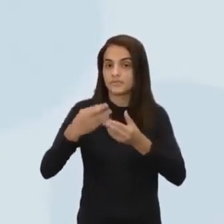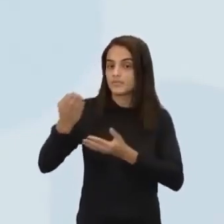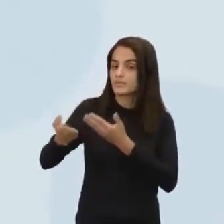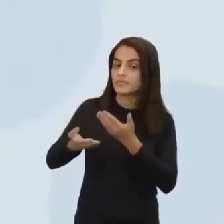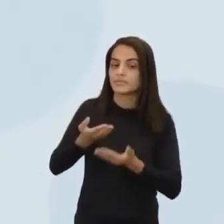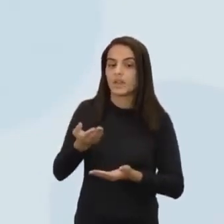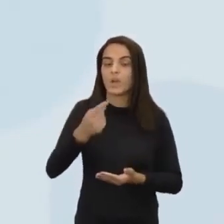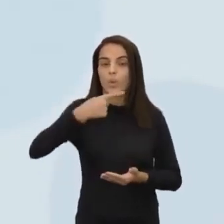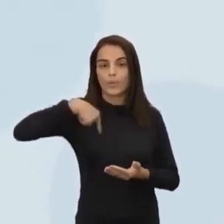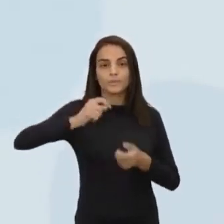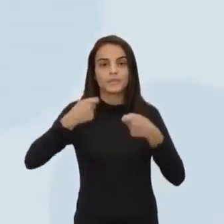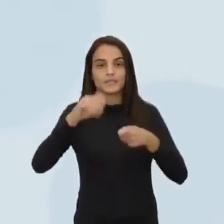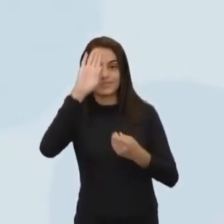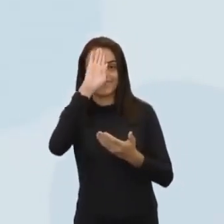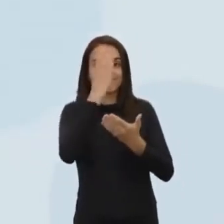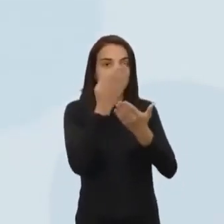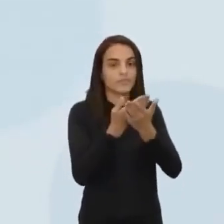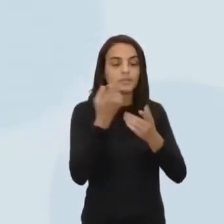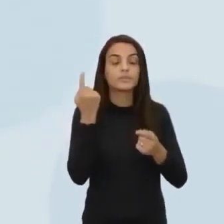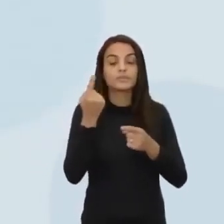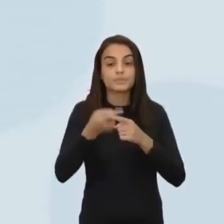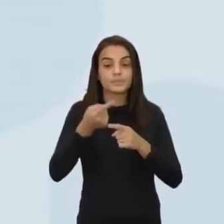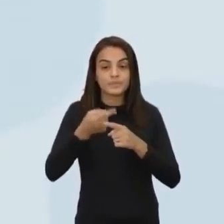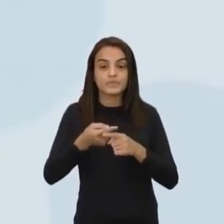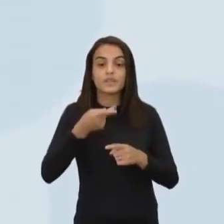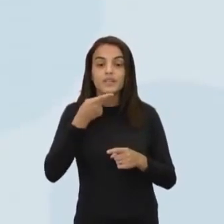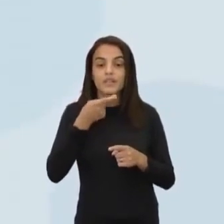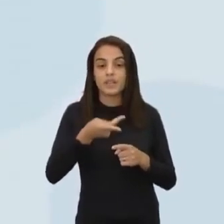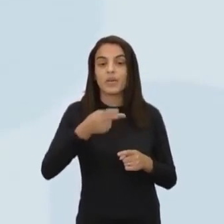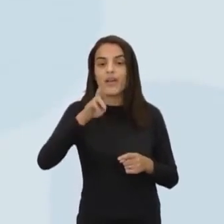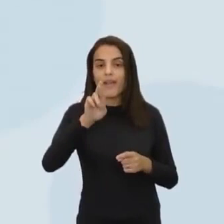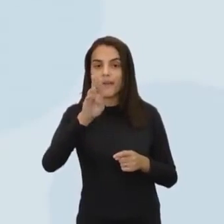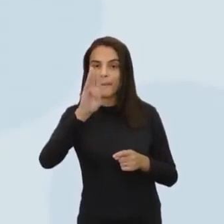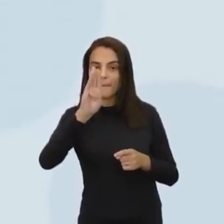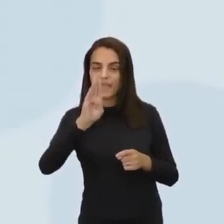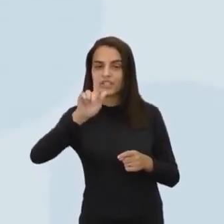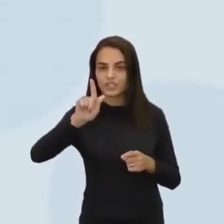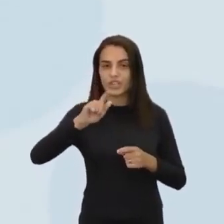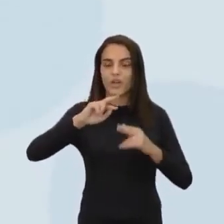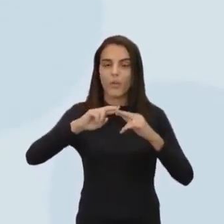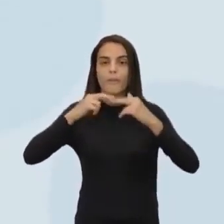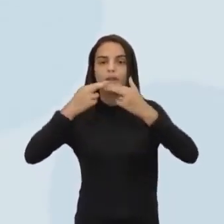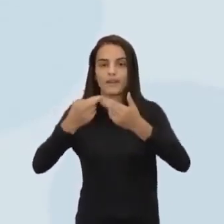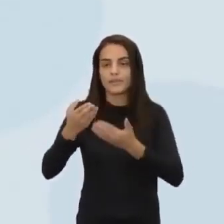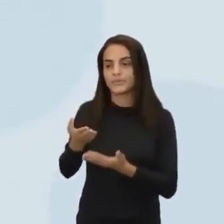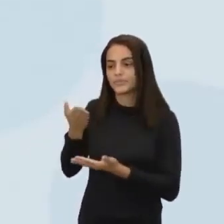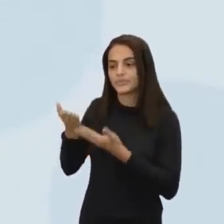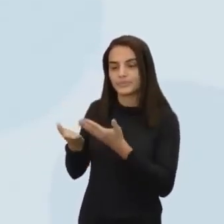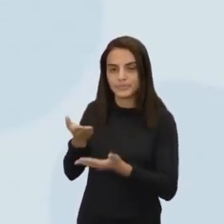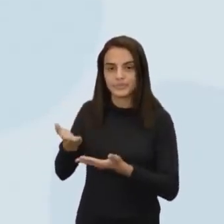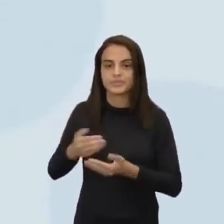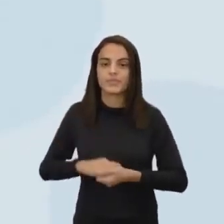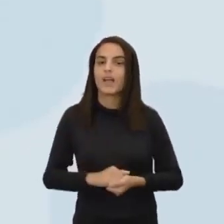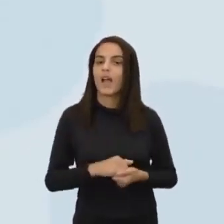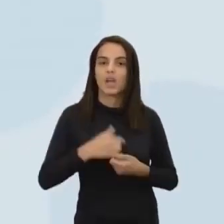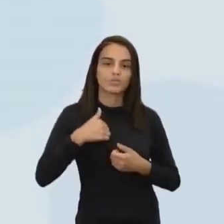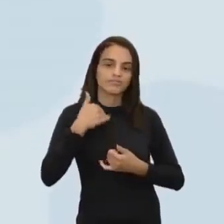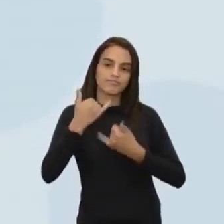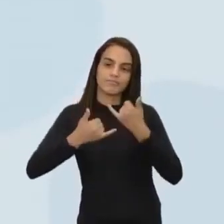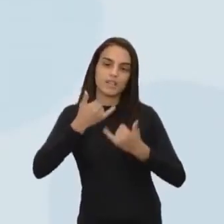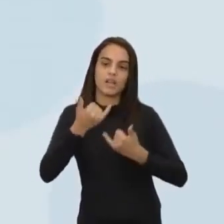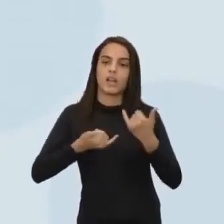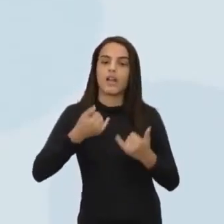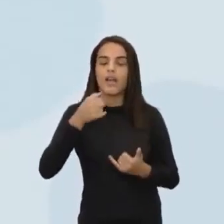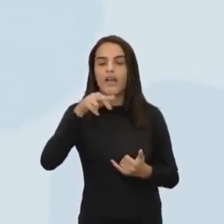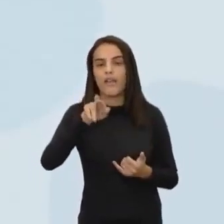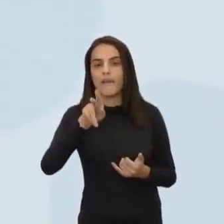de confiança. Então, por quê? Nós estamos falando do RPG, né? O RPG é uma rede colaborativa, você não consegue jogar RPG sozinho. Tem até